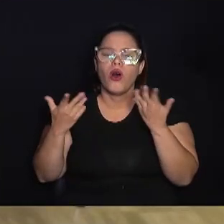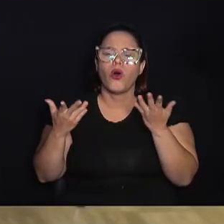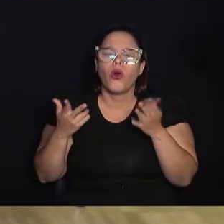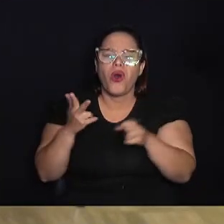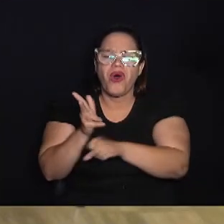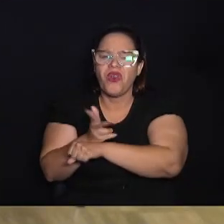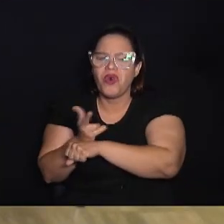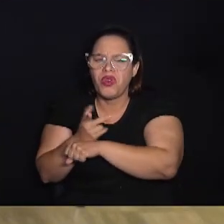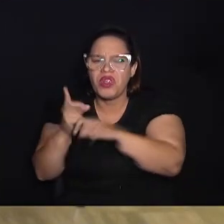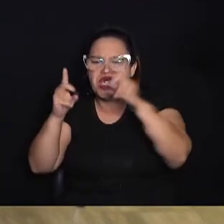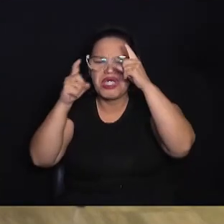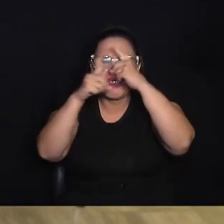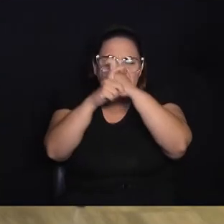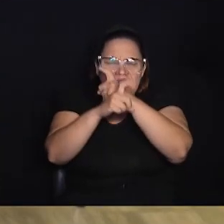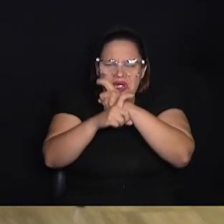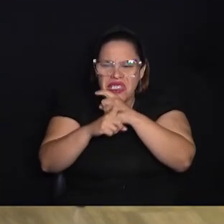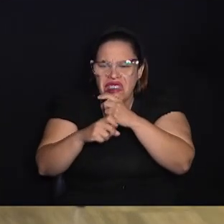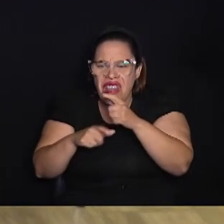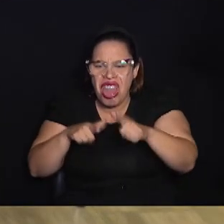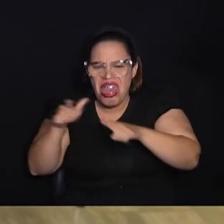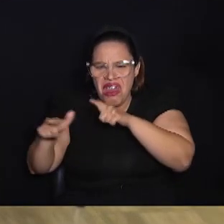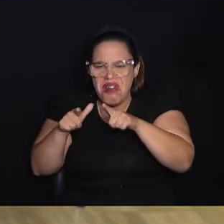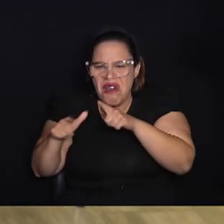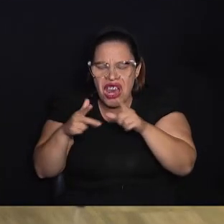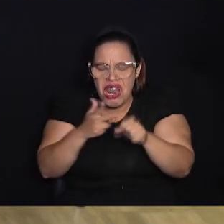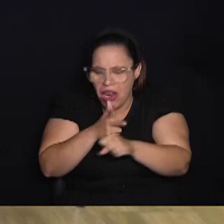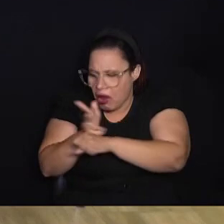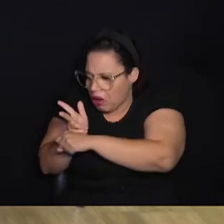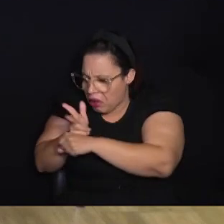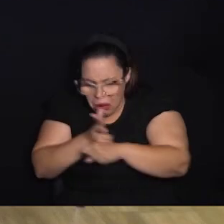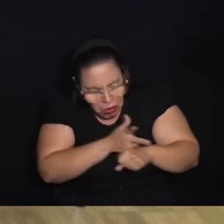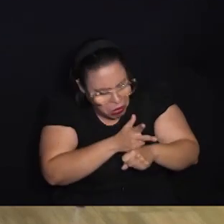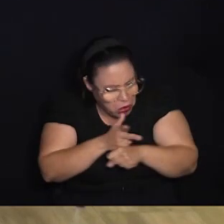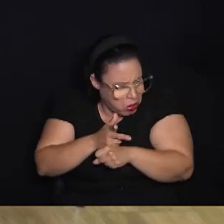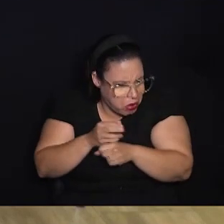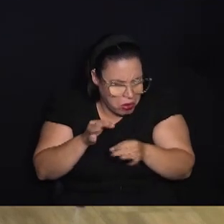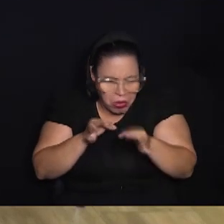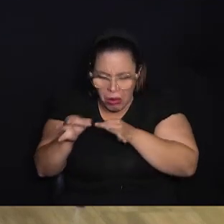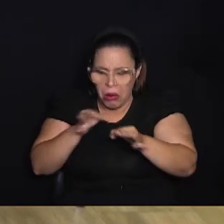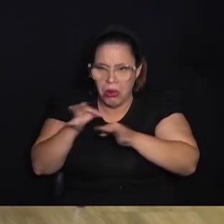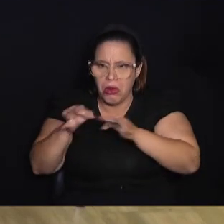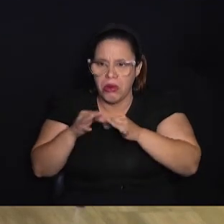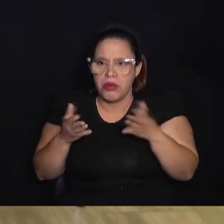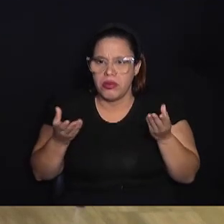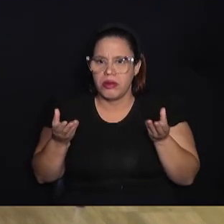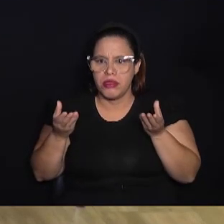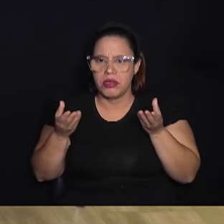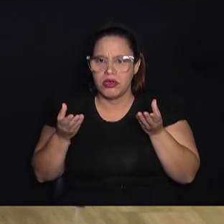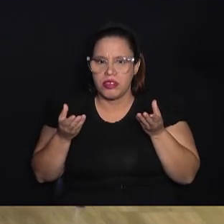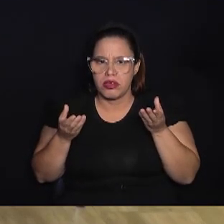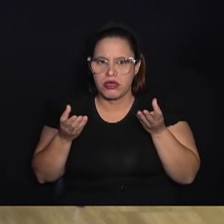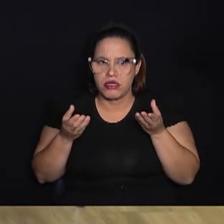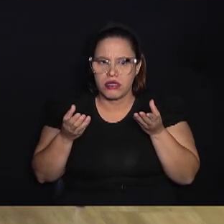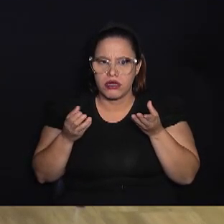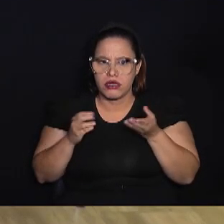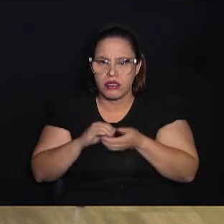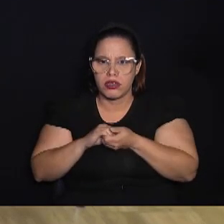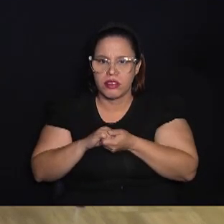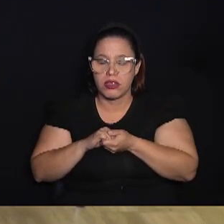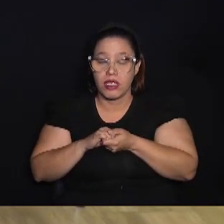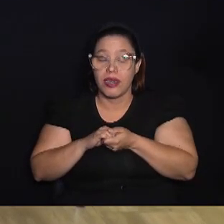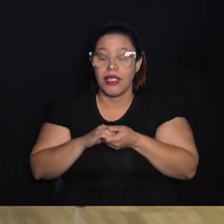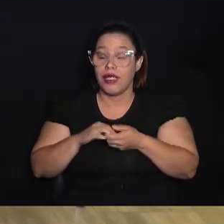deu mais trabalho para você gravar Diego para você produzir eh como qual assim que é aquele inesquecível